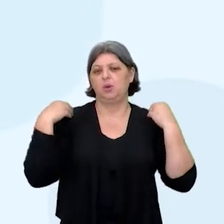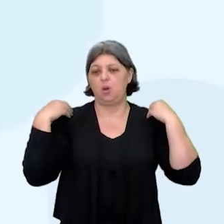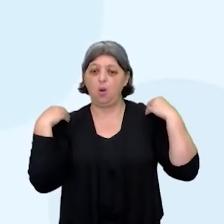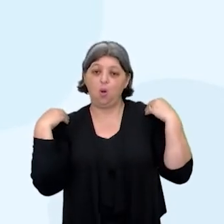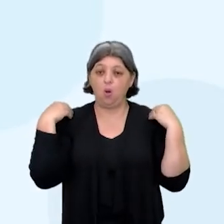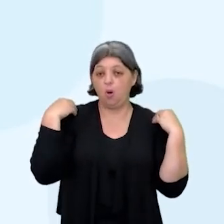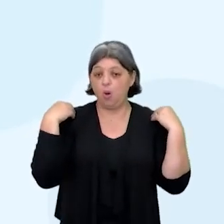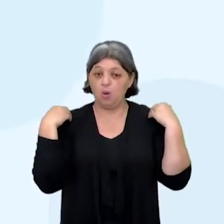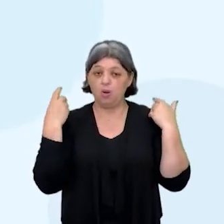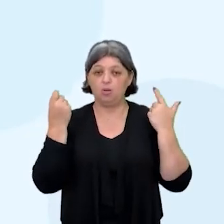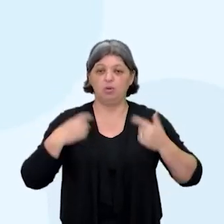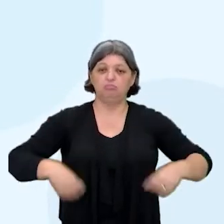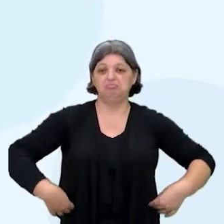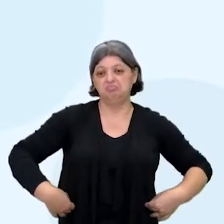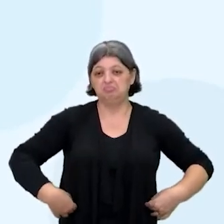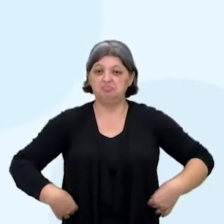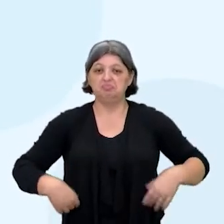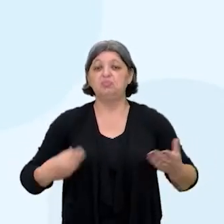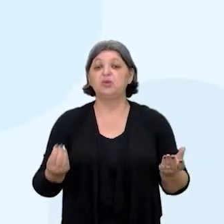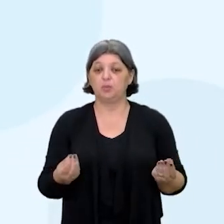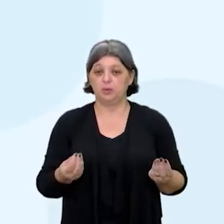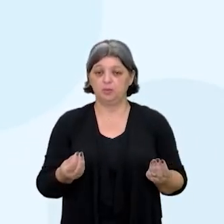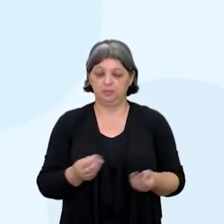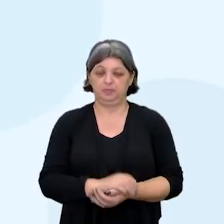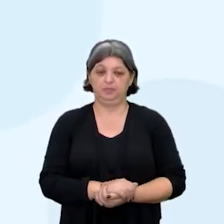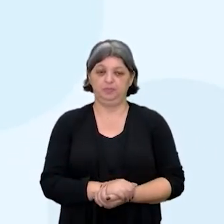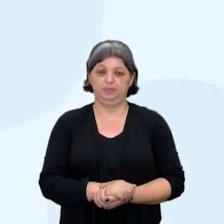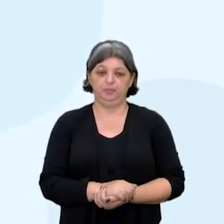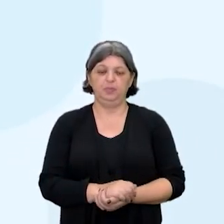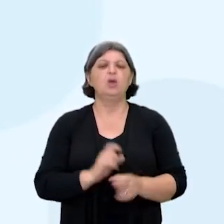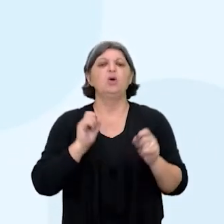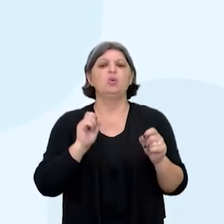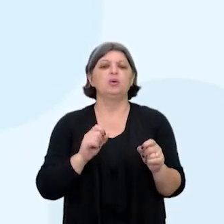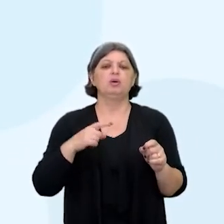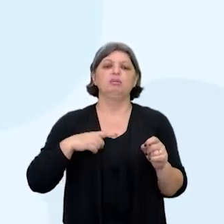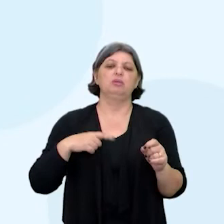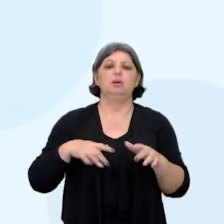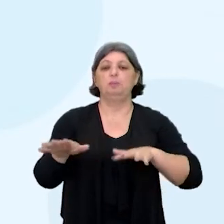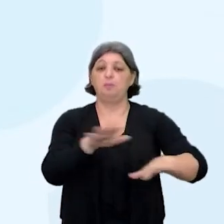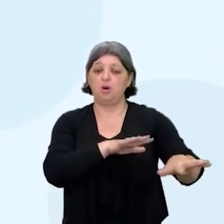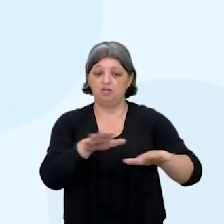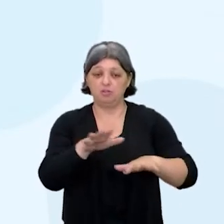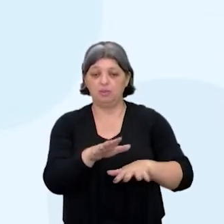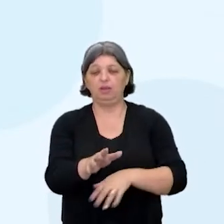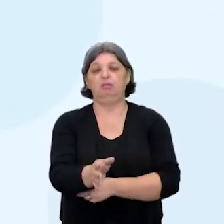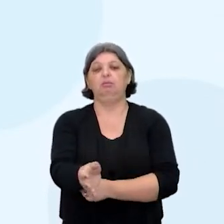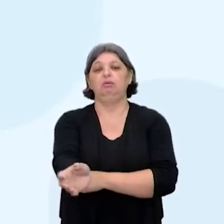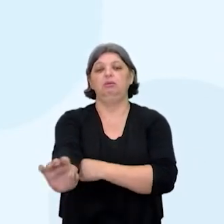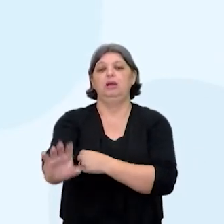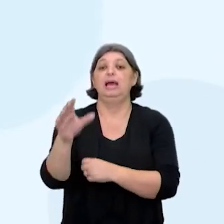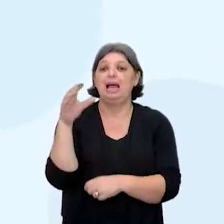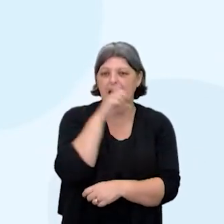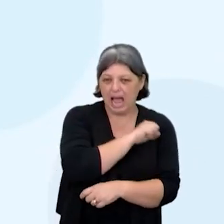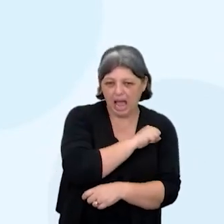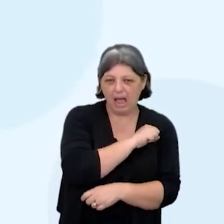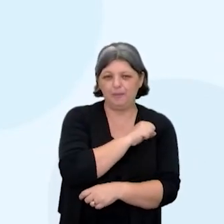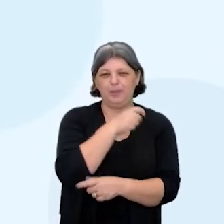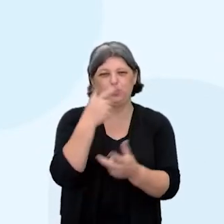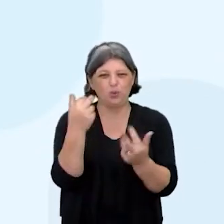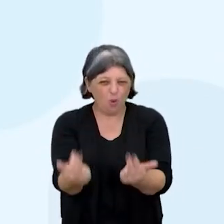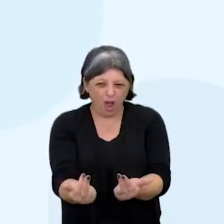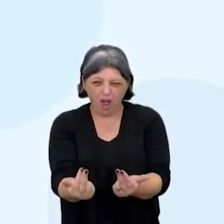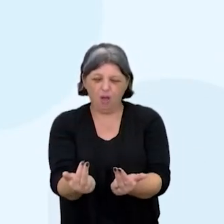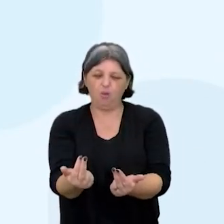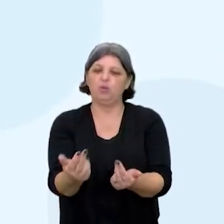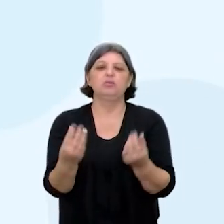ombros, a parte do quadril? Quais são os elementos aí? Os movimentos são rápidos, são repetitivos?